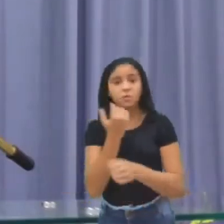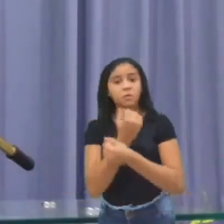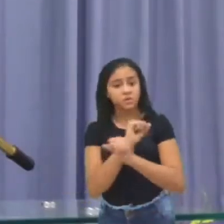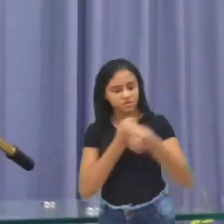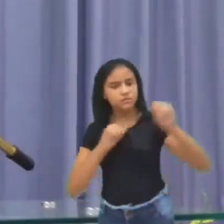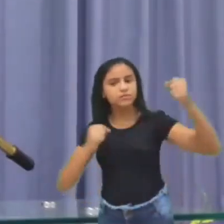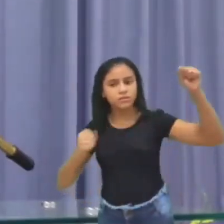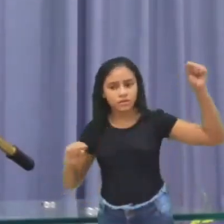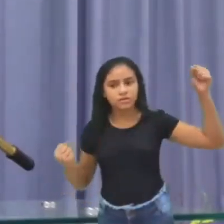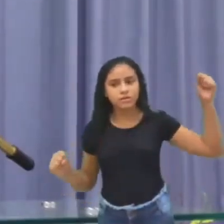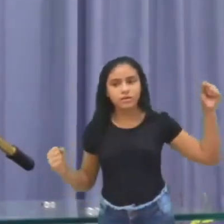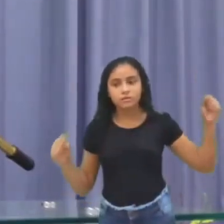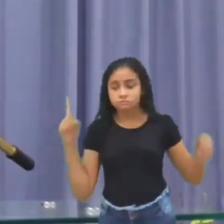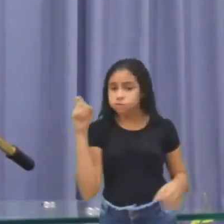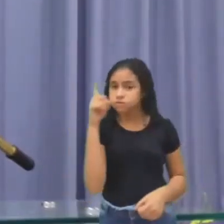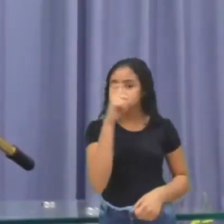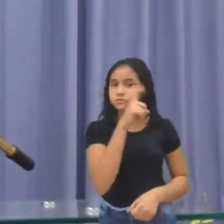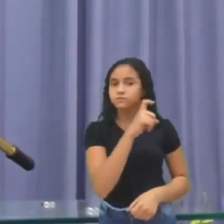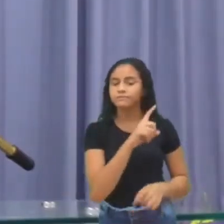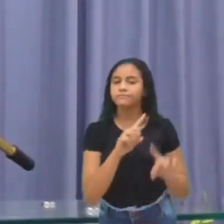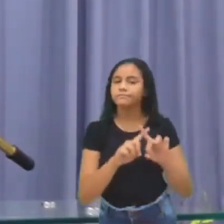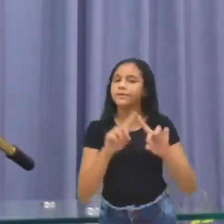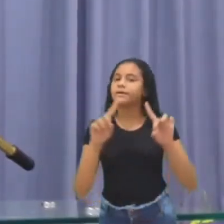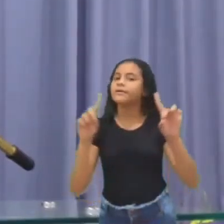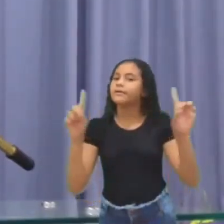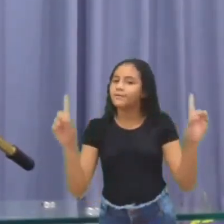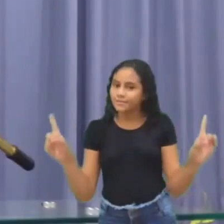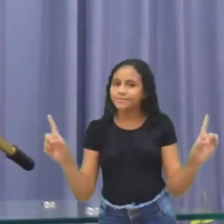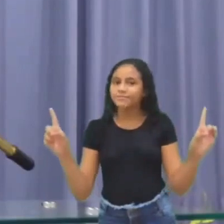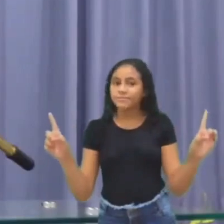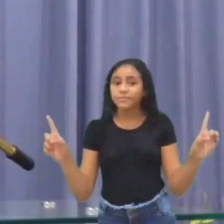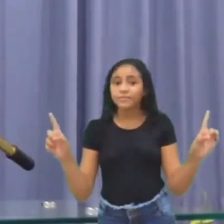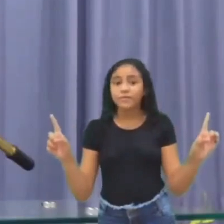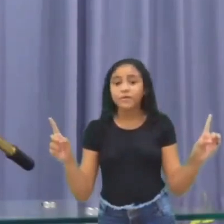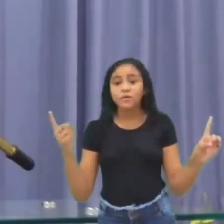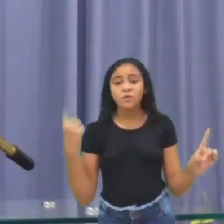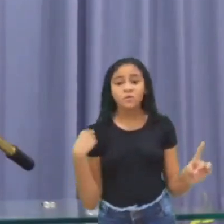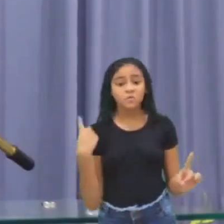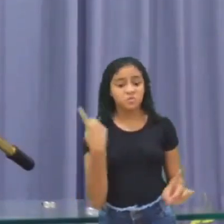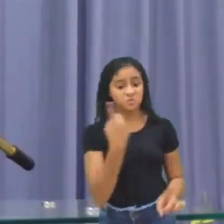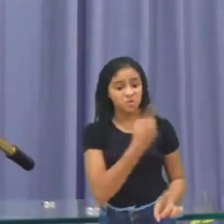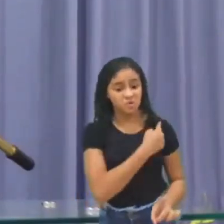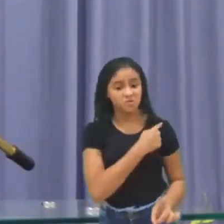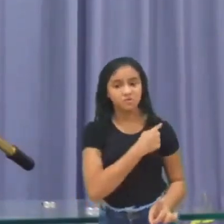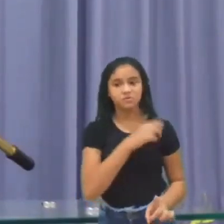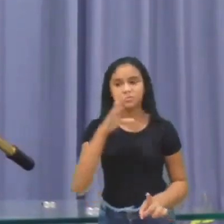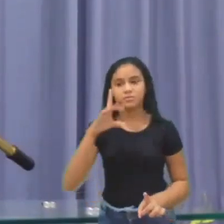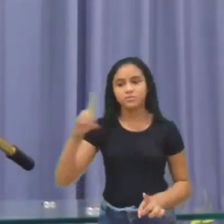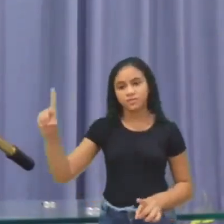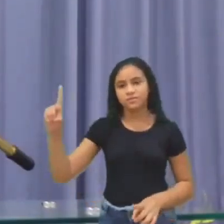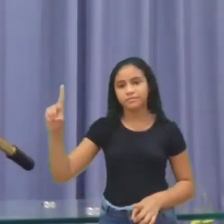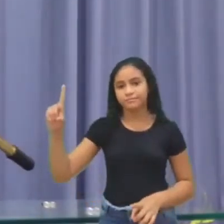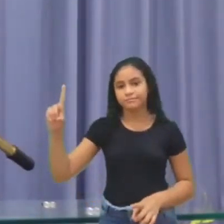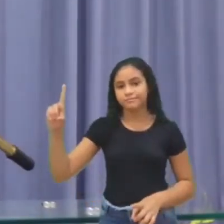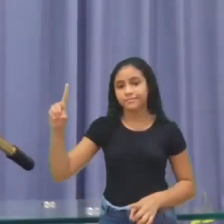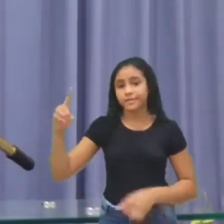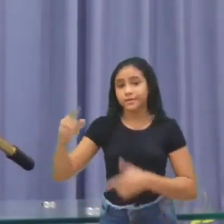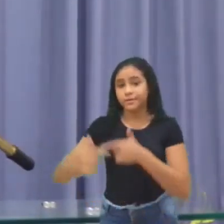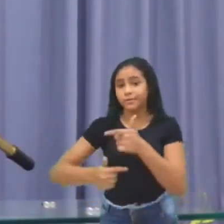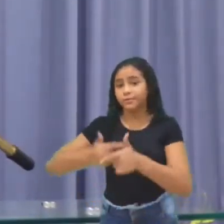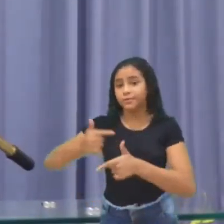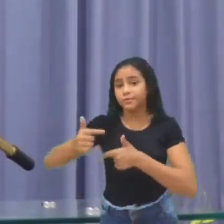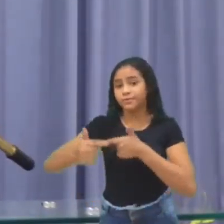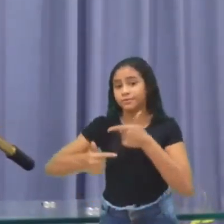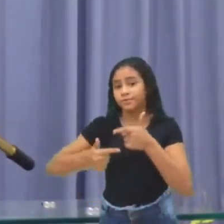é complicado, mas uma coisa é certa: o nosso Deus peleja por